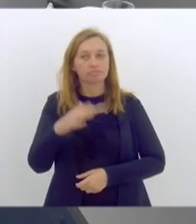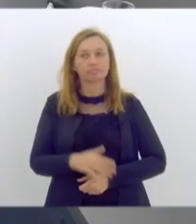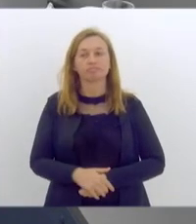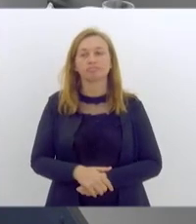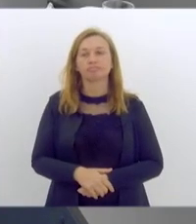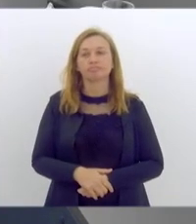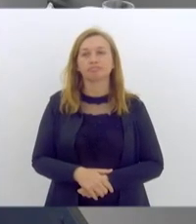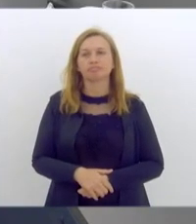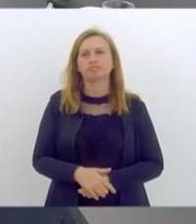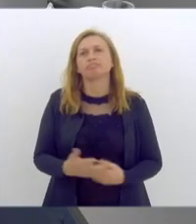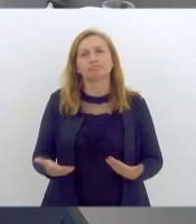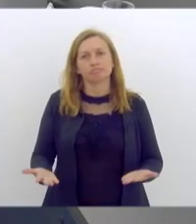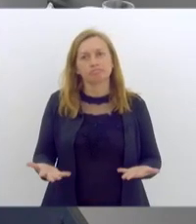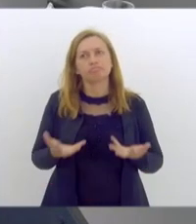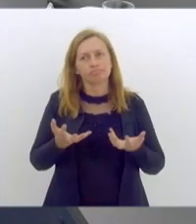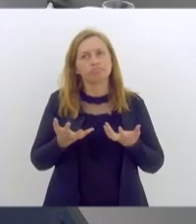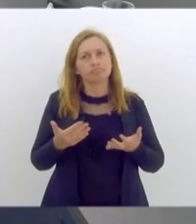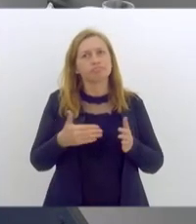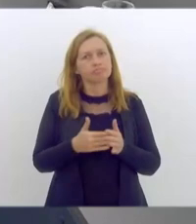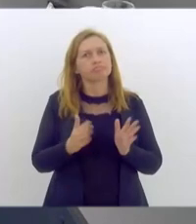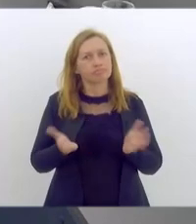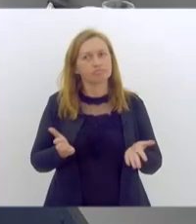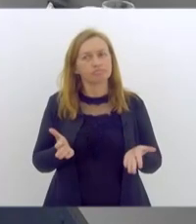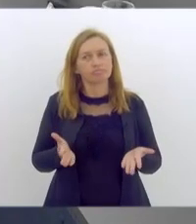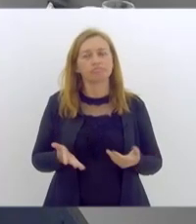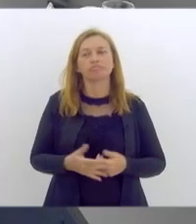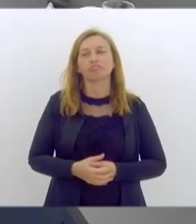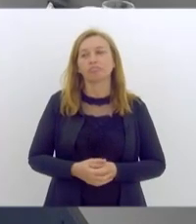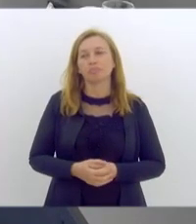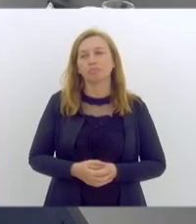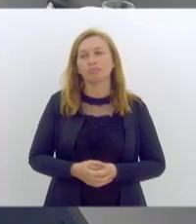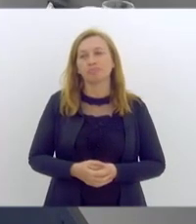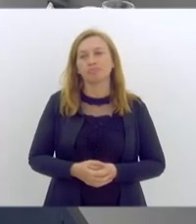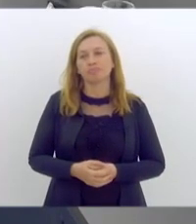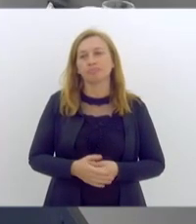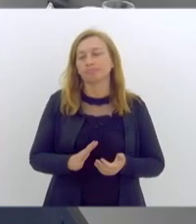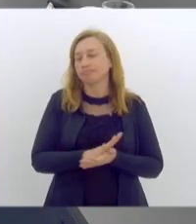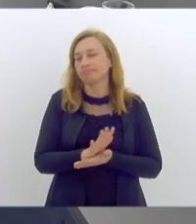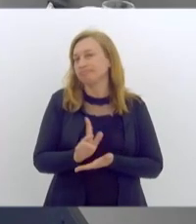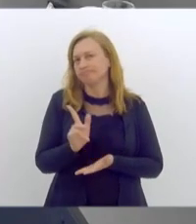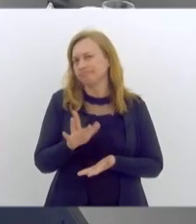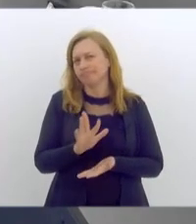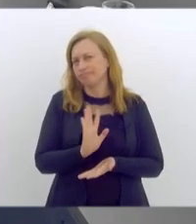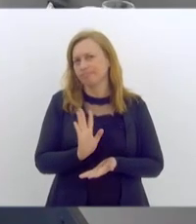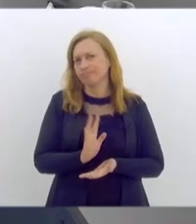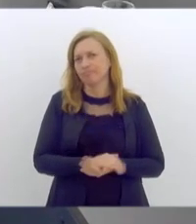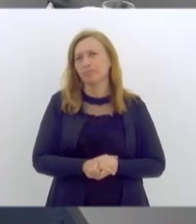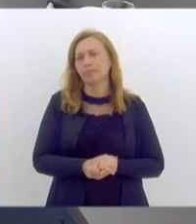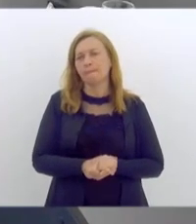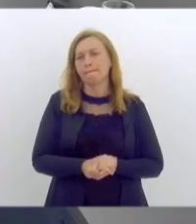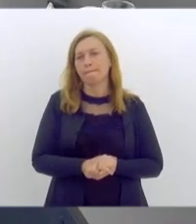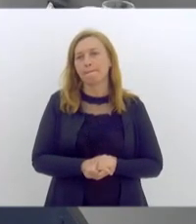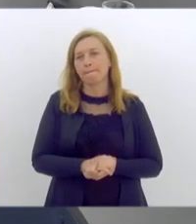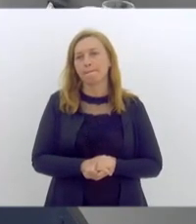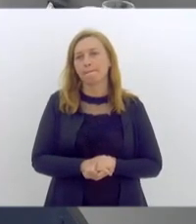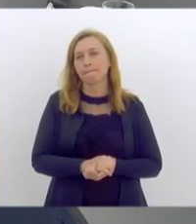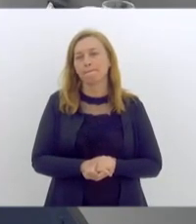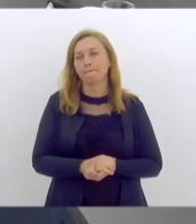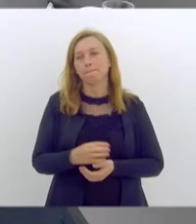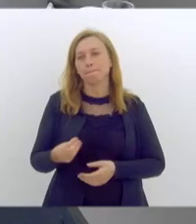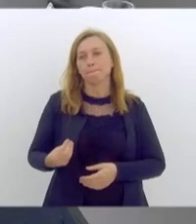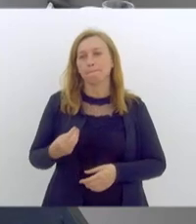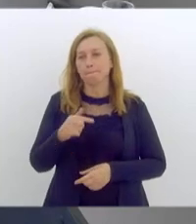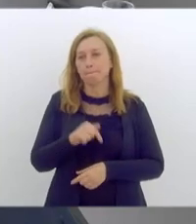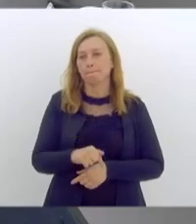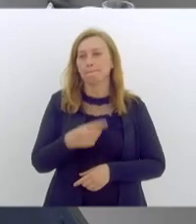e um pouco isso que a gente tá querendo até hoje no estado nada diferente do que isso aí quando a gente tá aqui